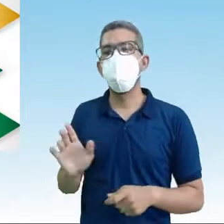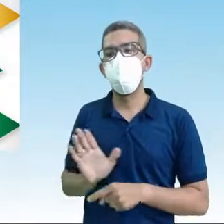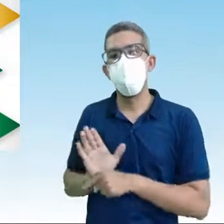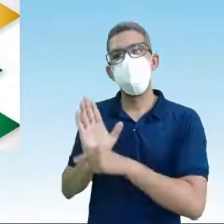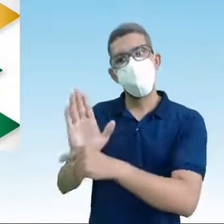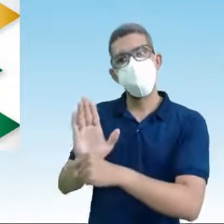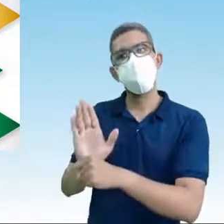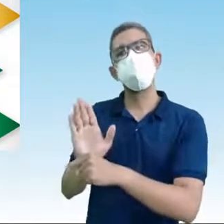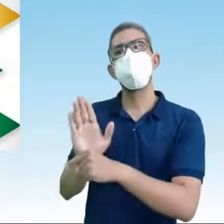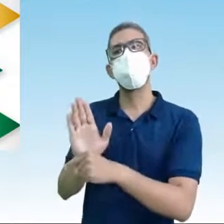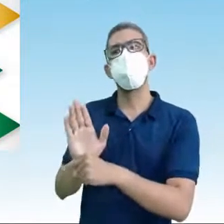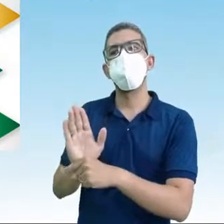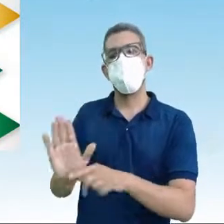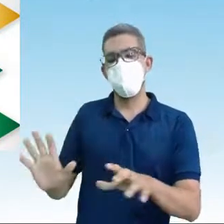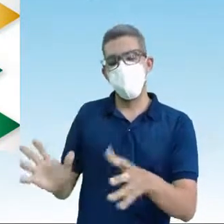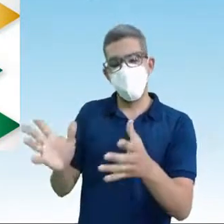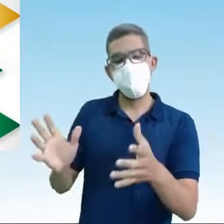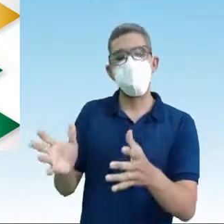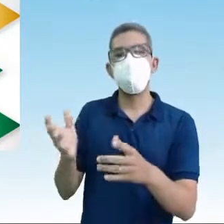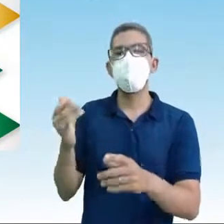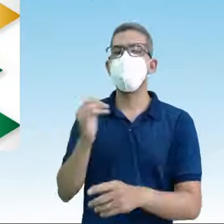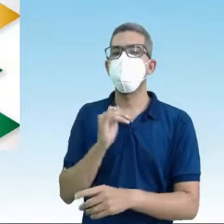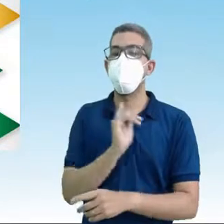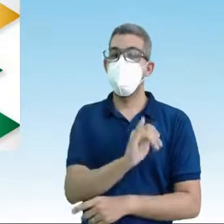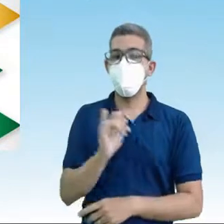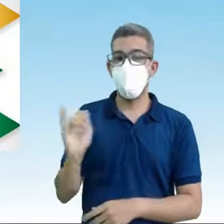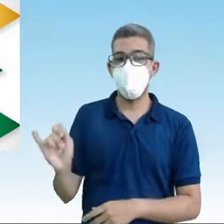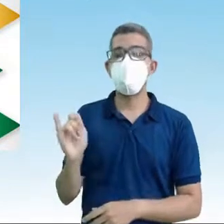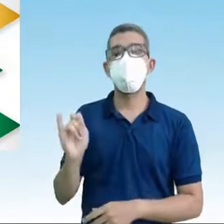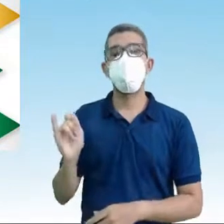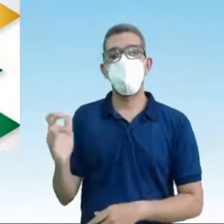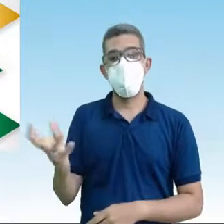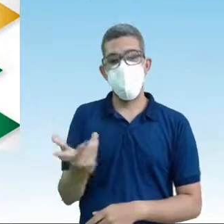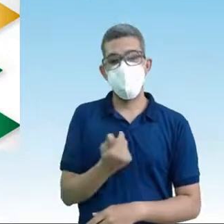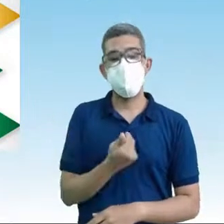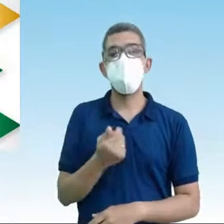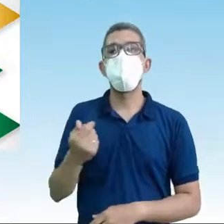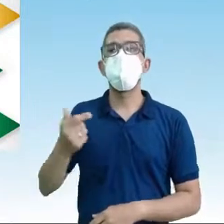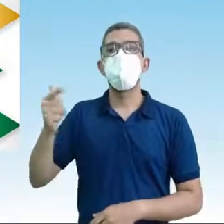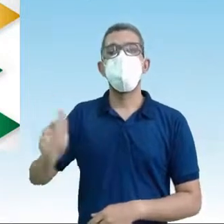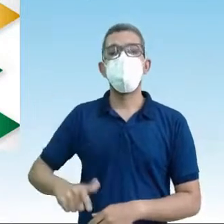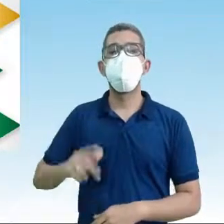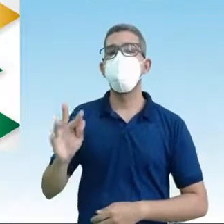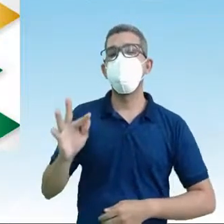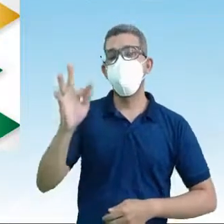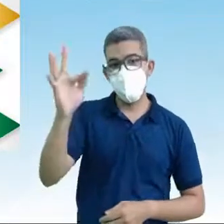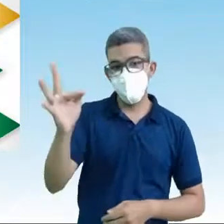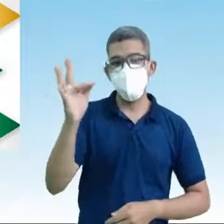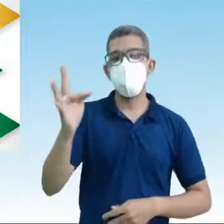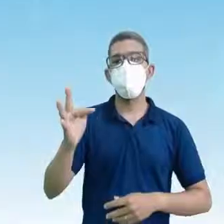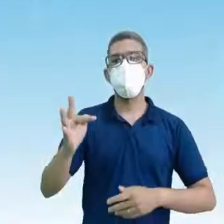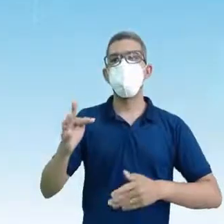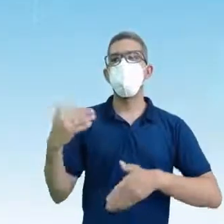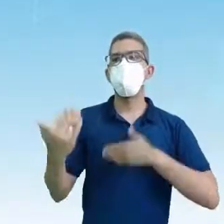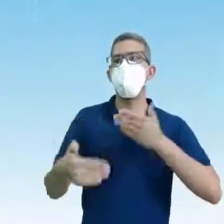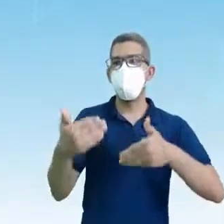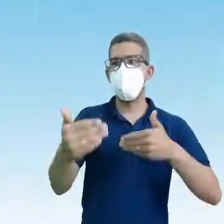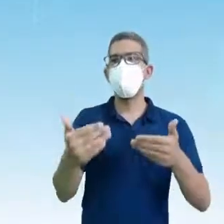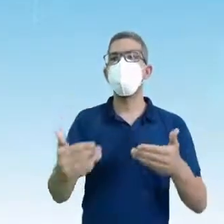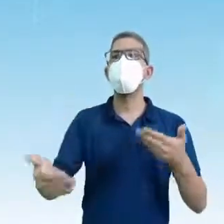colaborar na geração de informação de qualidade e também futuramente nos processos